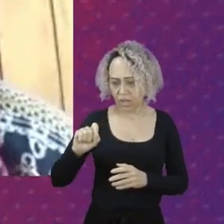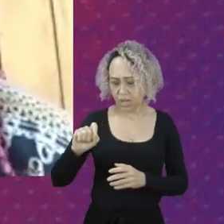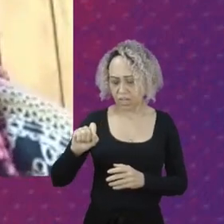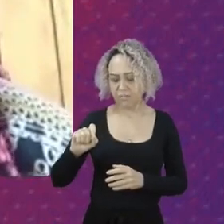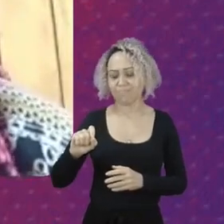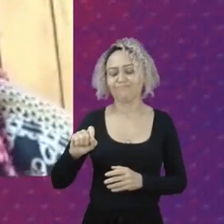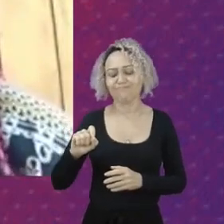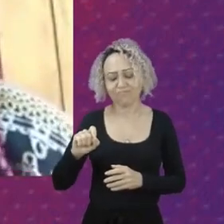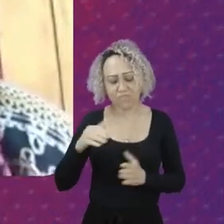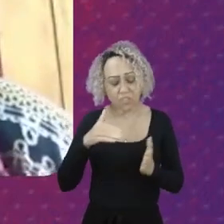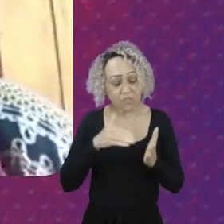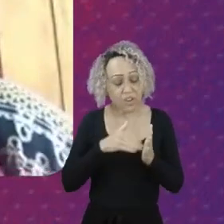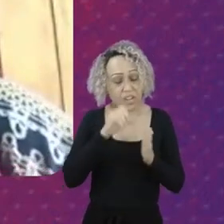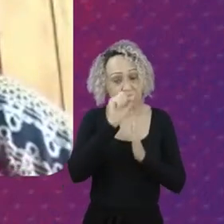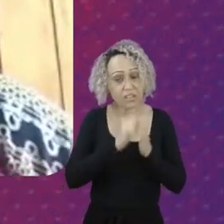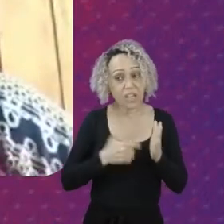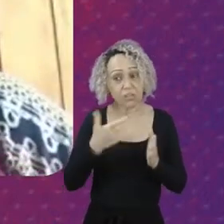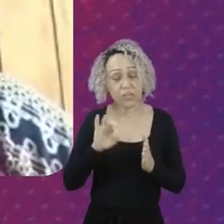de favelas.